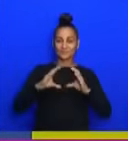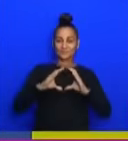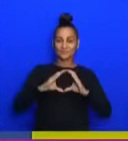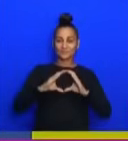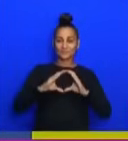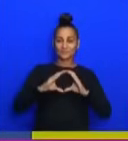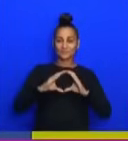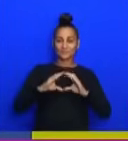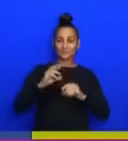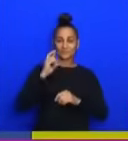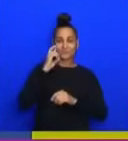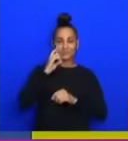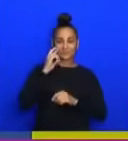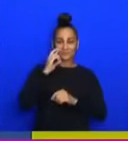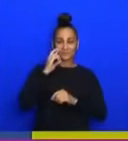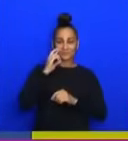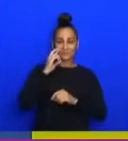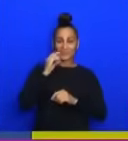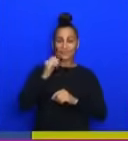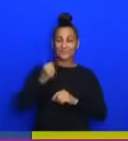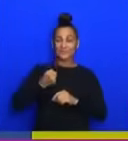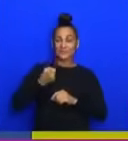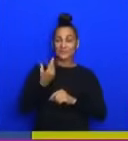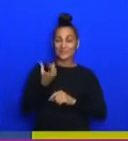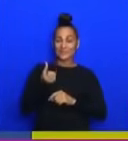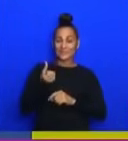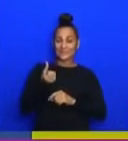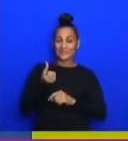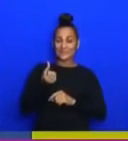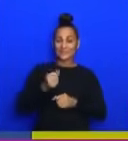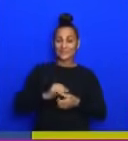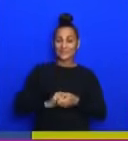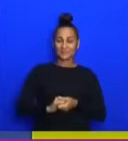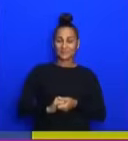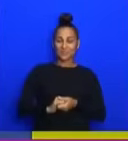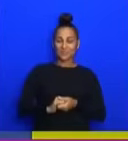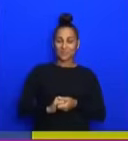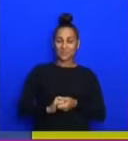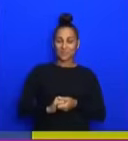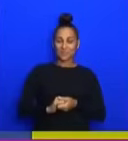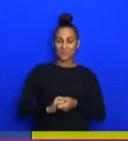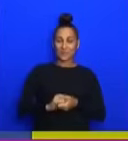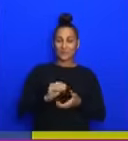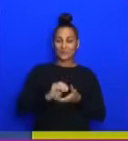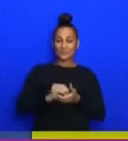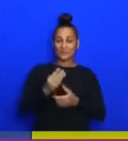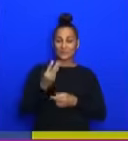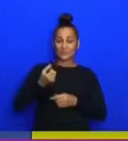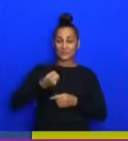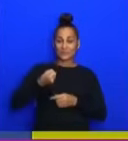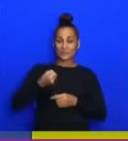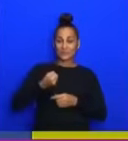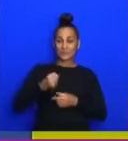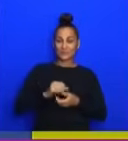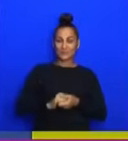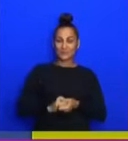Bola rosa, 16. Rosa, número 16. Faltam 3